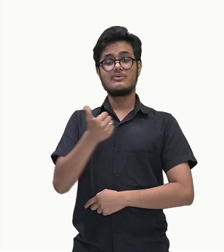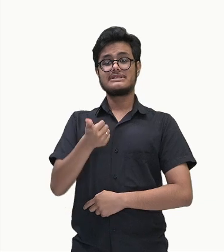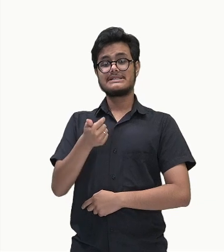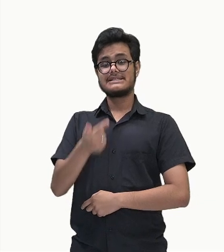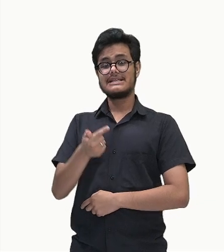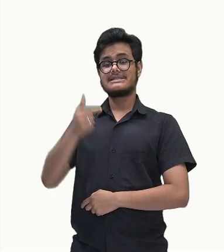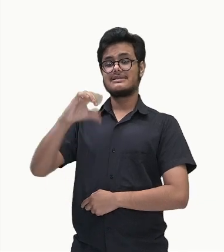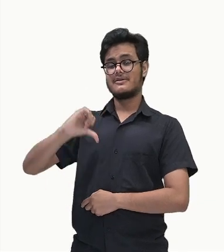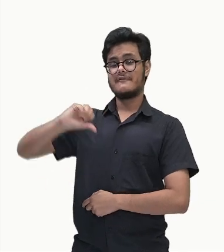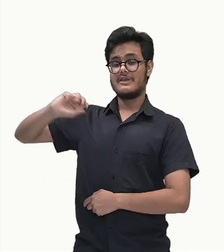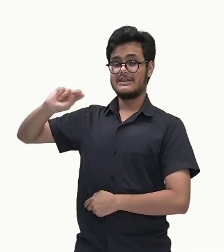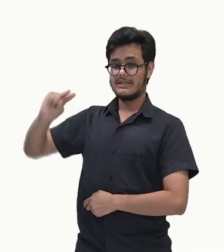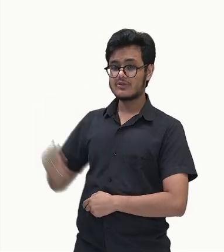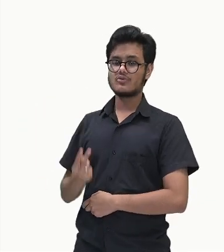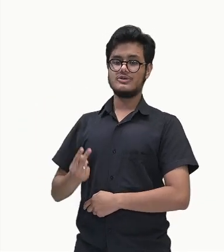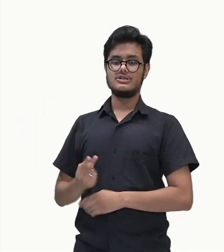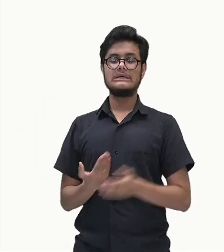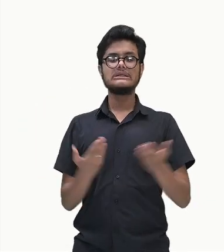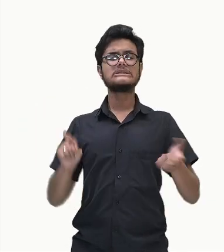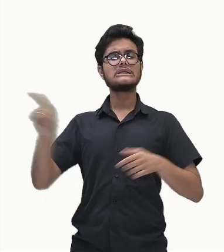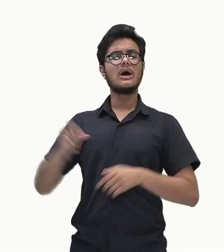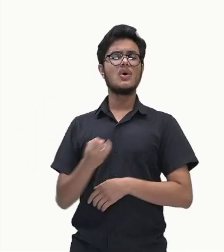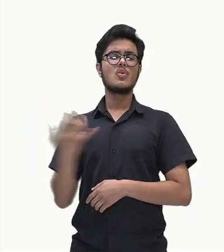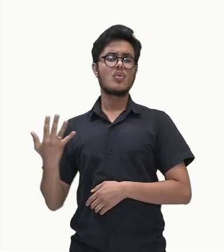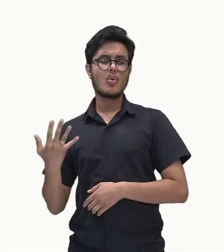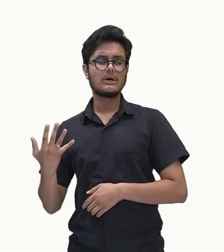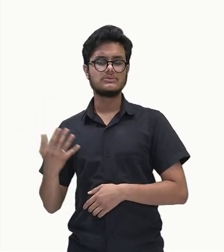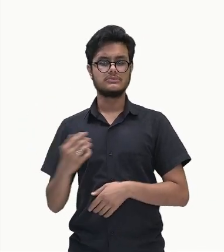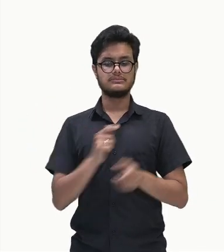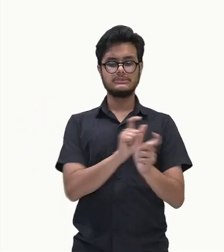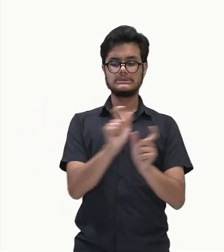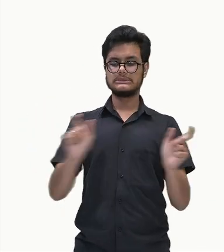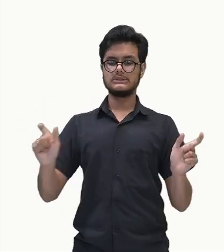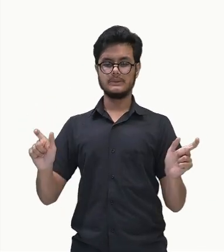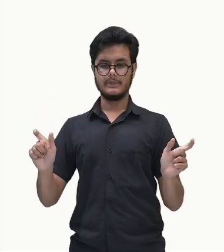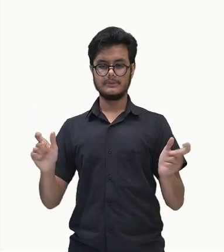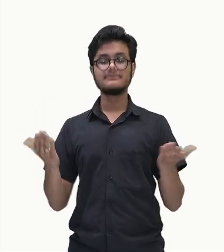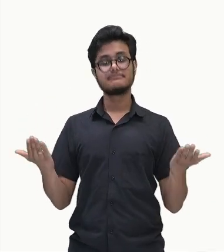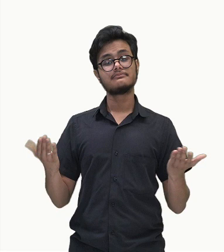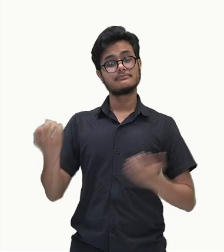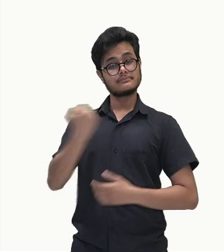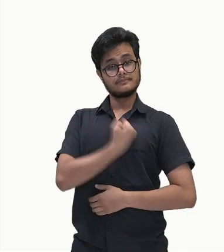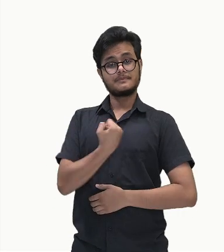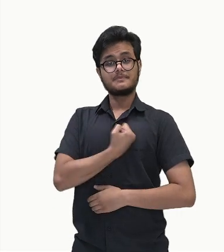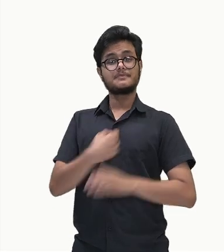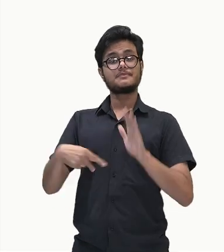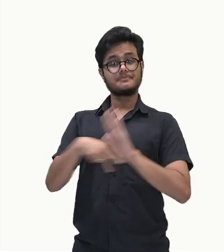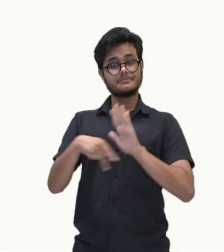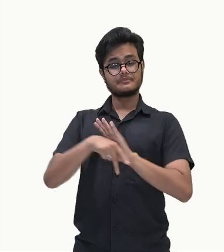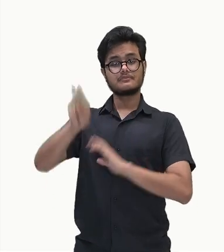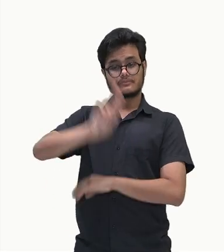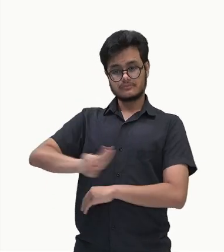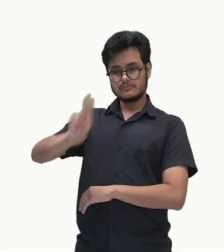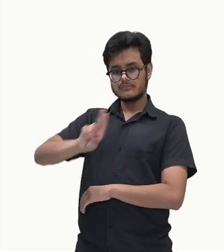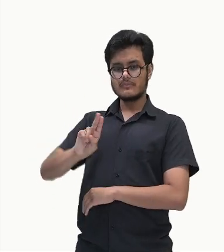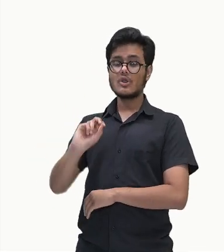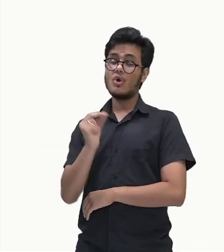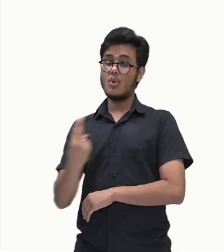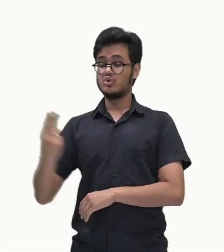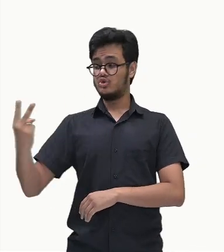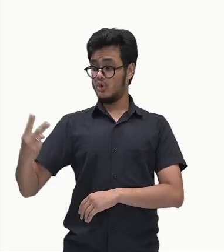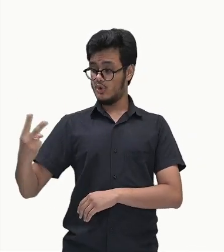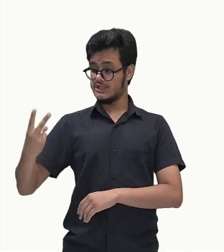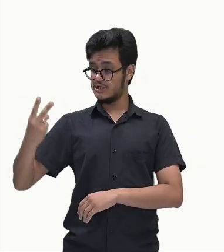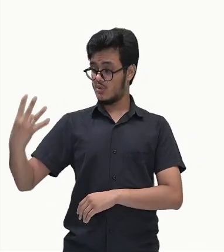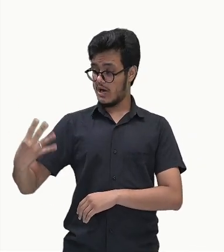1792 e Quais são esses 1792 são os números que ou terminam com